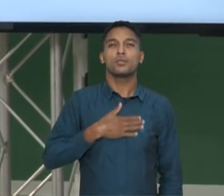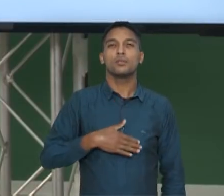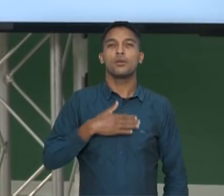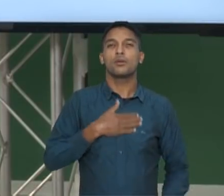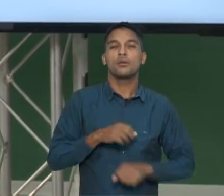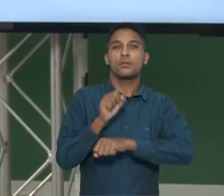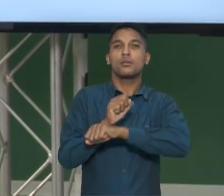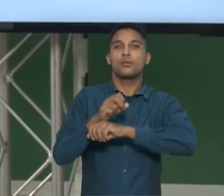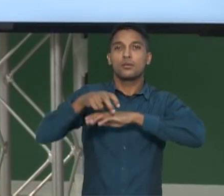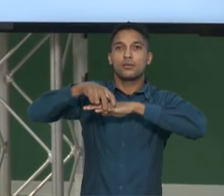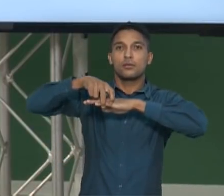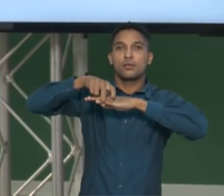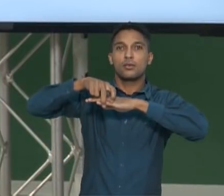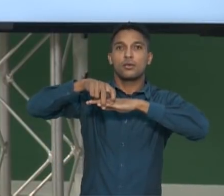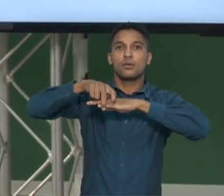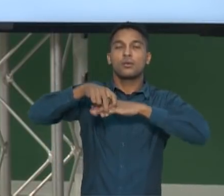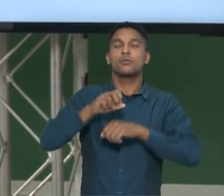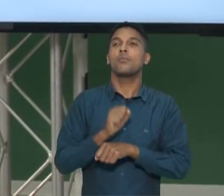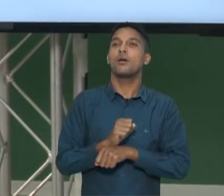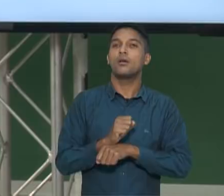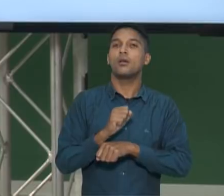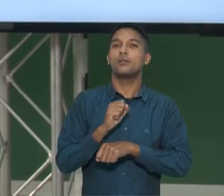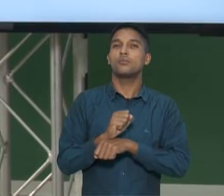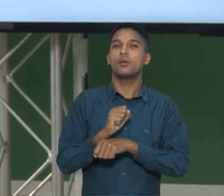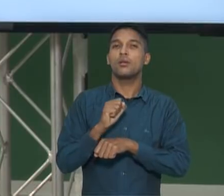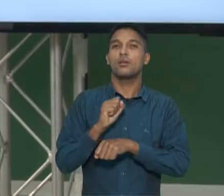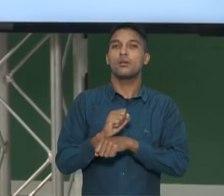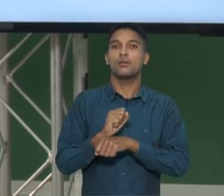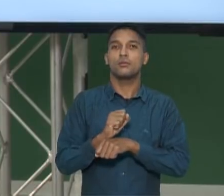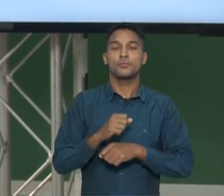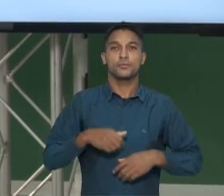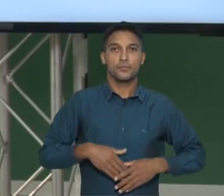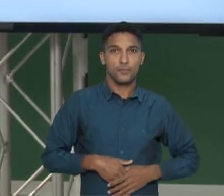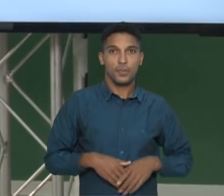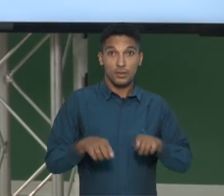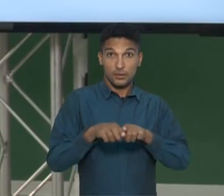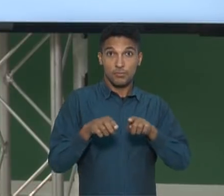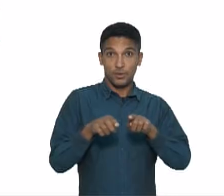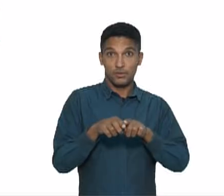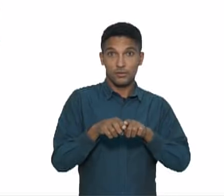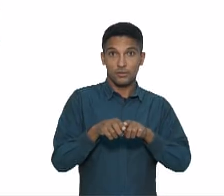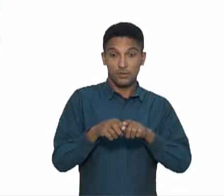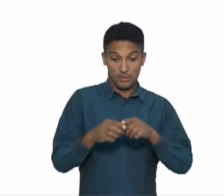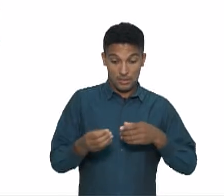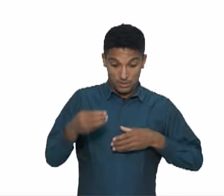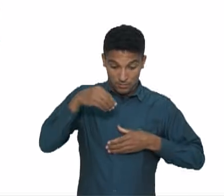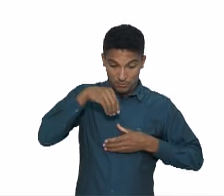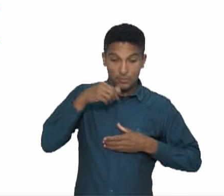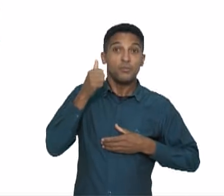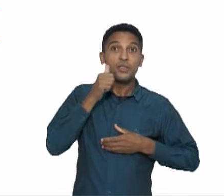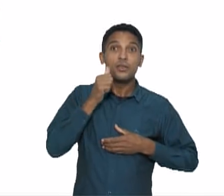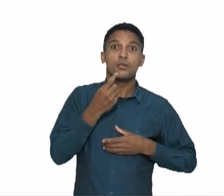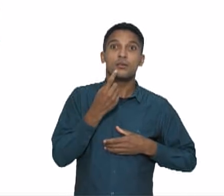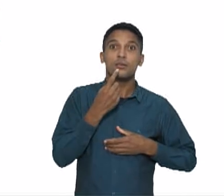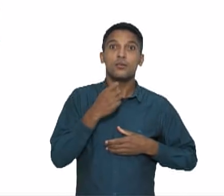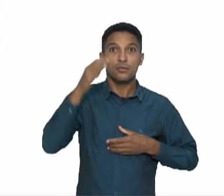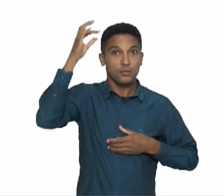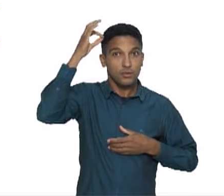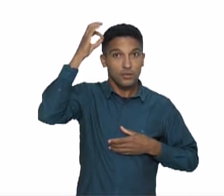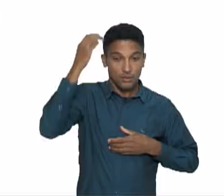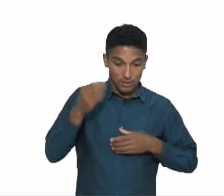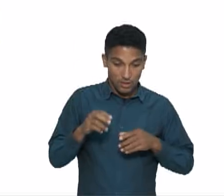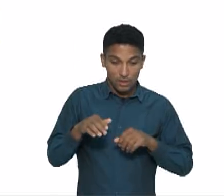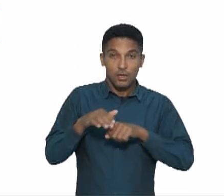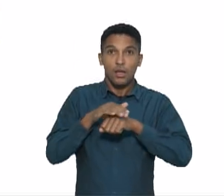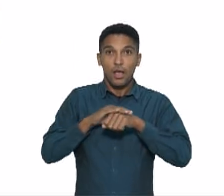esperar. Né? Também havia um monólogo interior quando ela conversava consigo própria. Exemplo, que